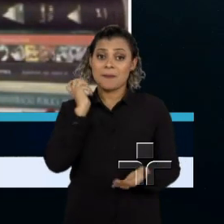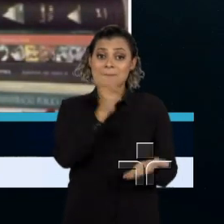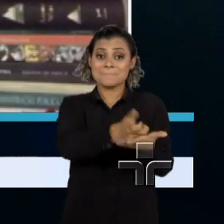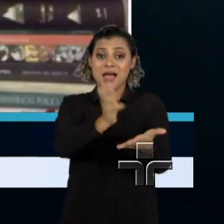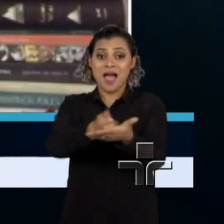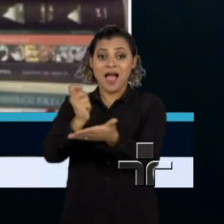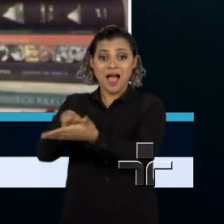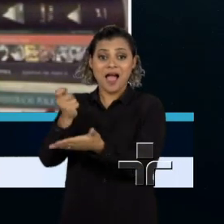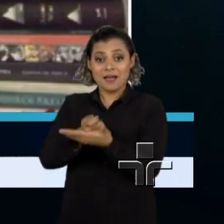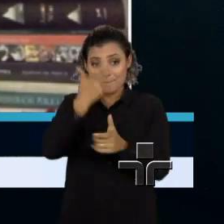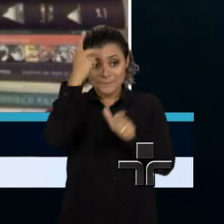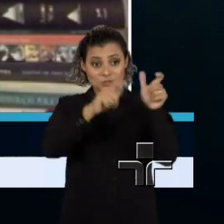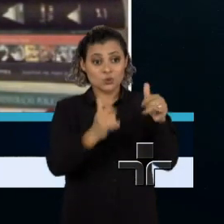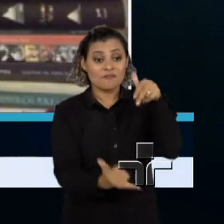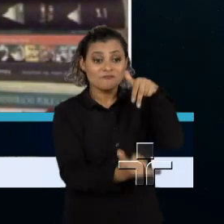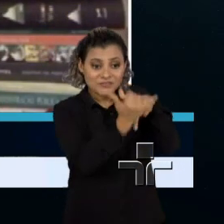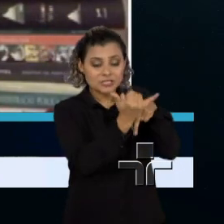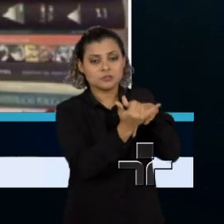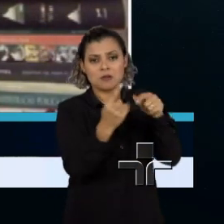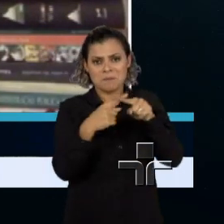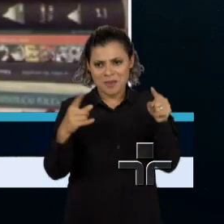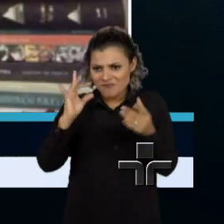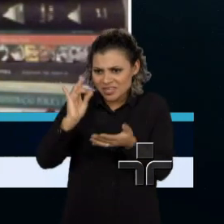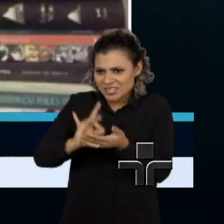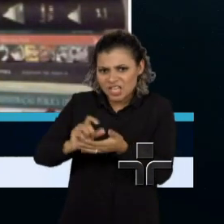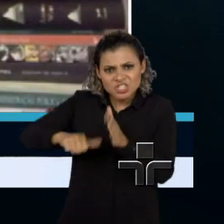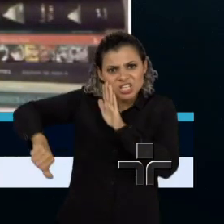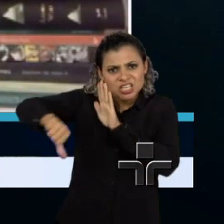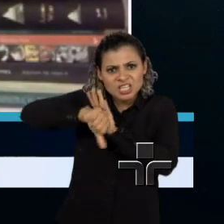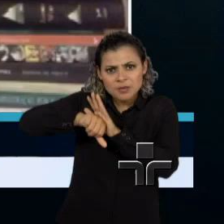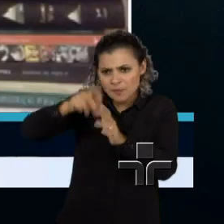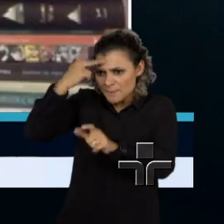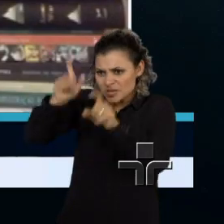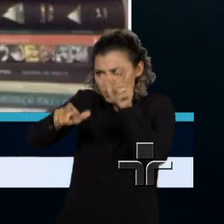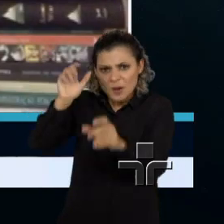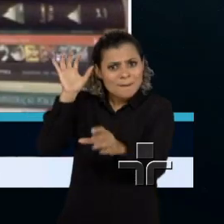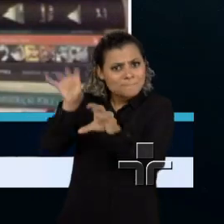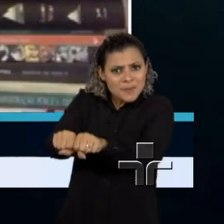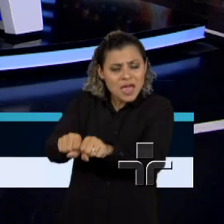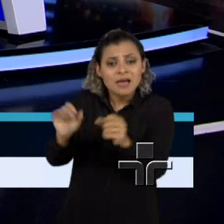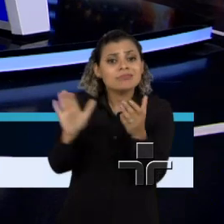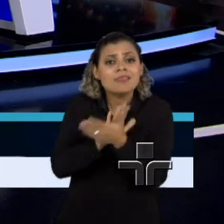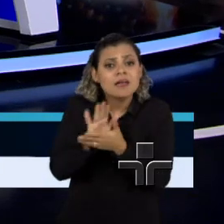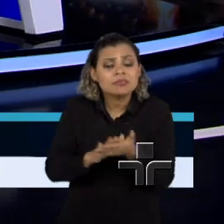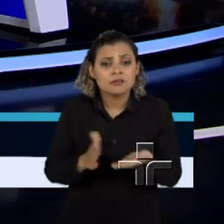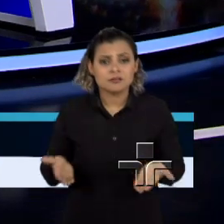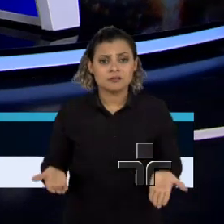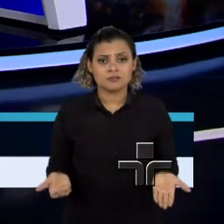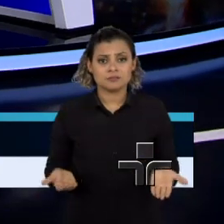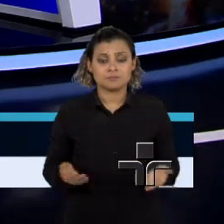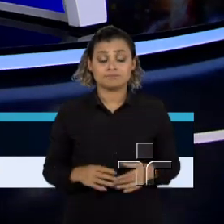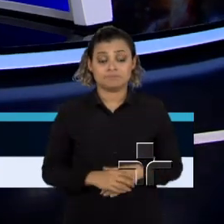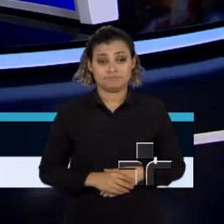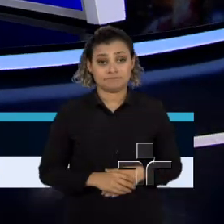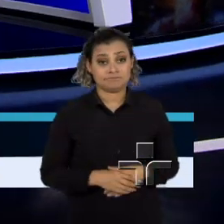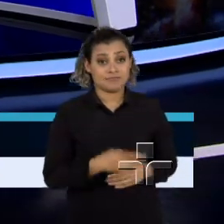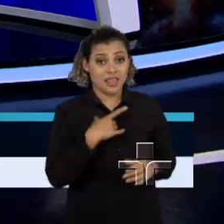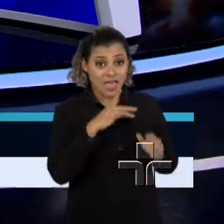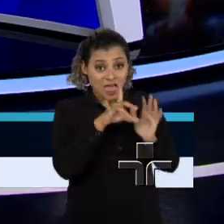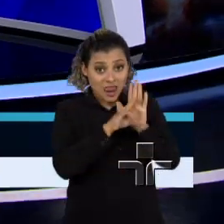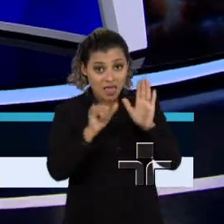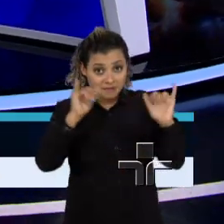da ditadura, mas não há a responsabilização criminal dos agentes da ditadura. Pode, a lei de anistia deveria